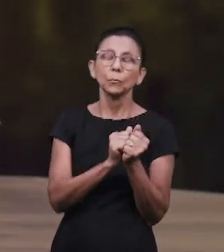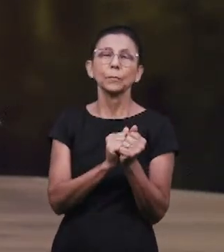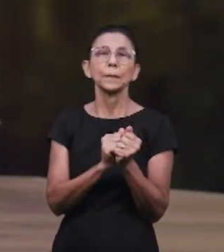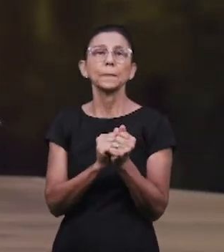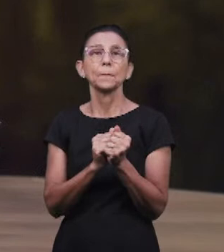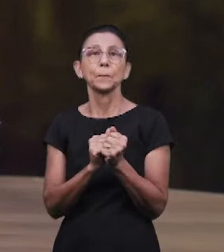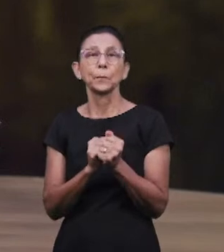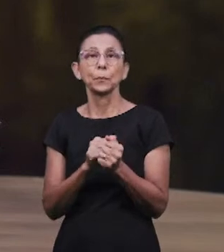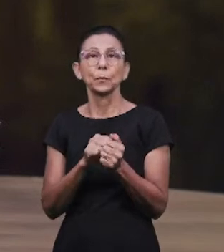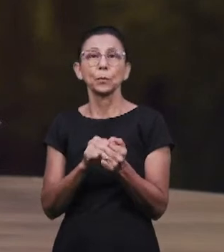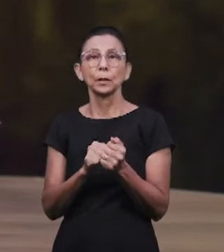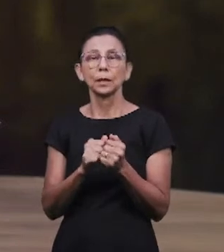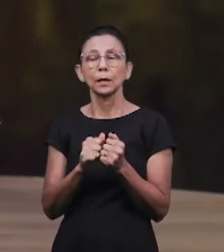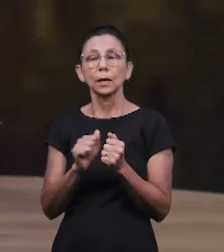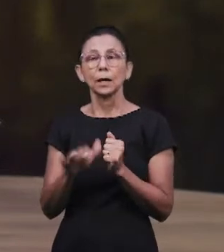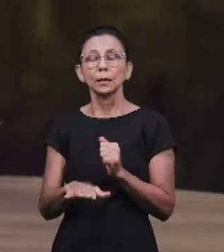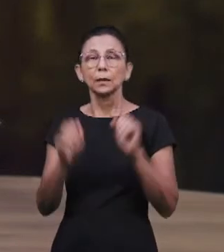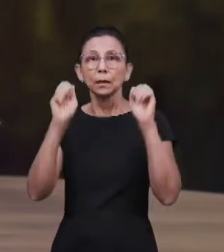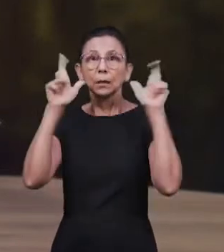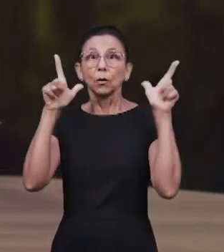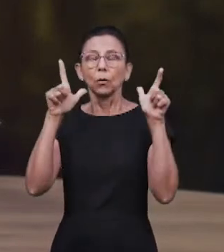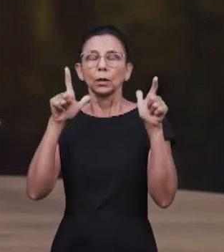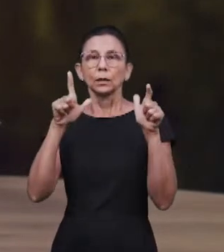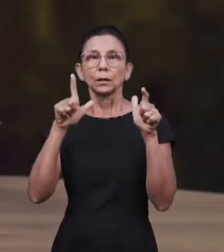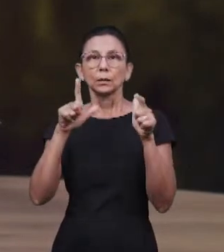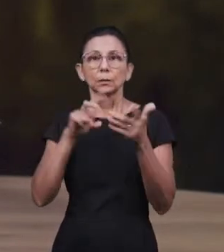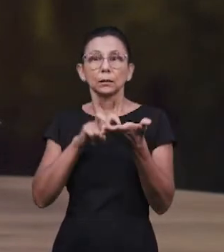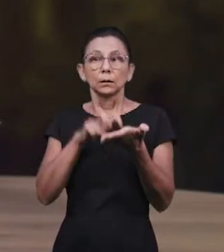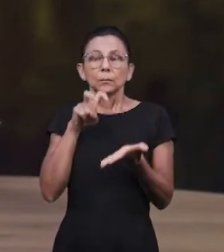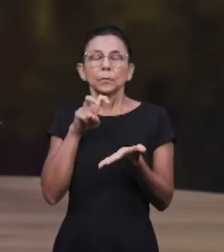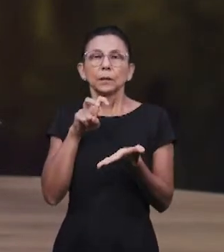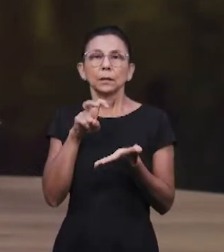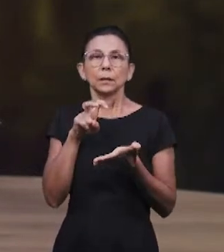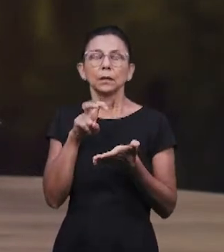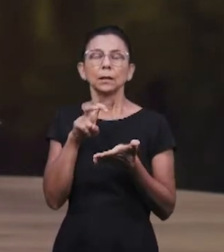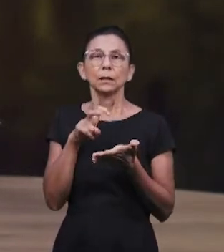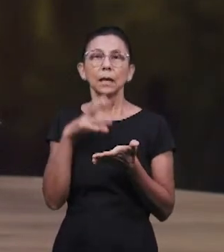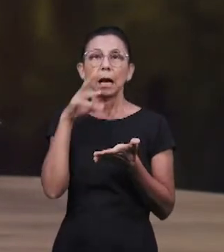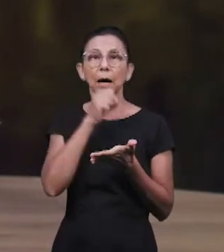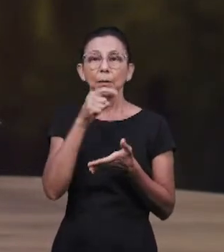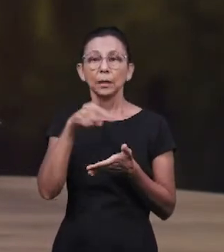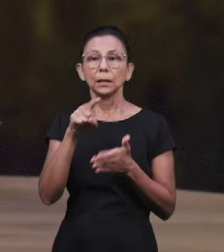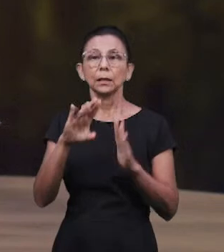ser mais breves e irem para as suas escolas.